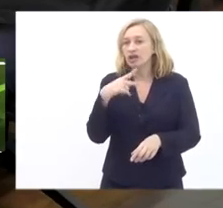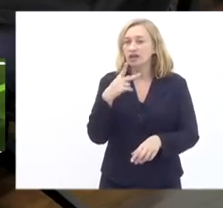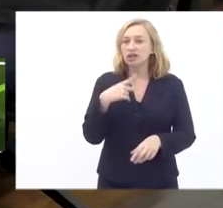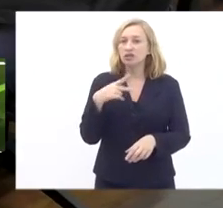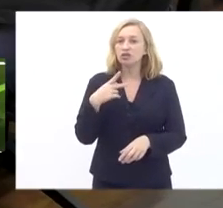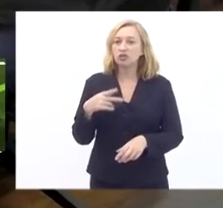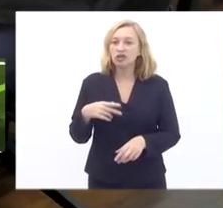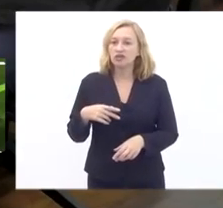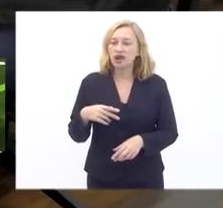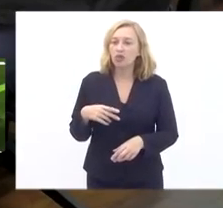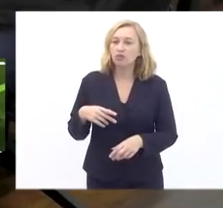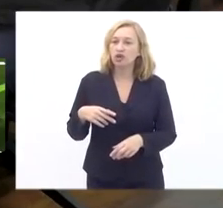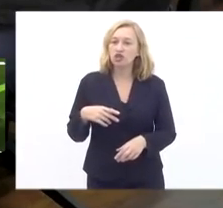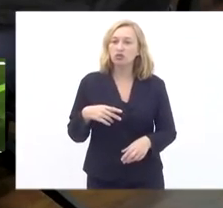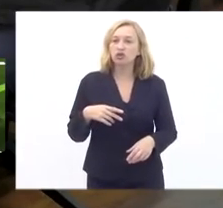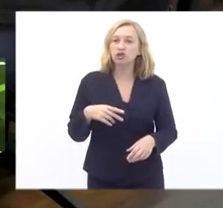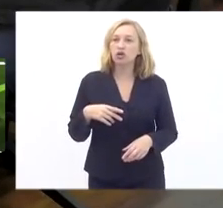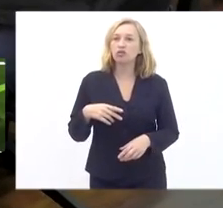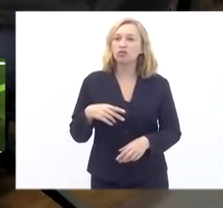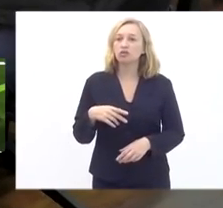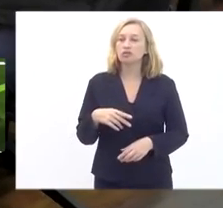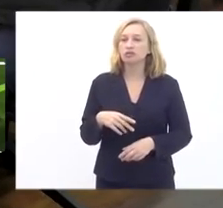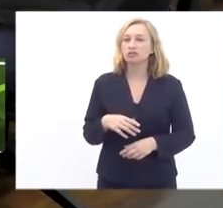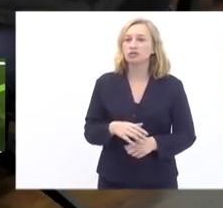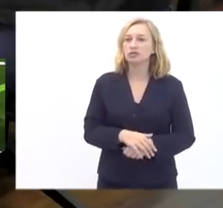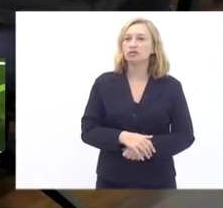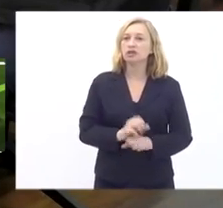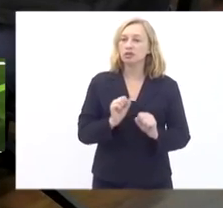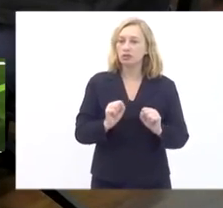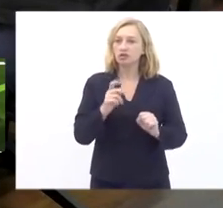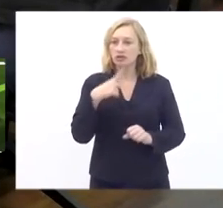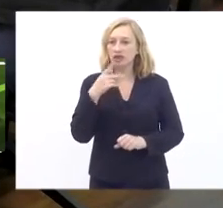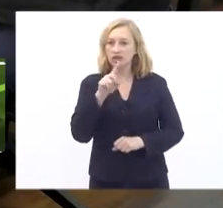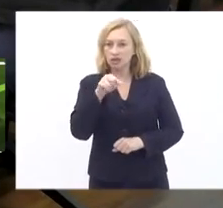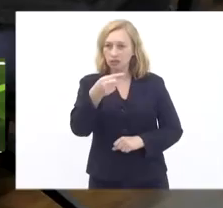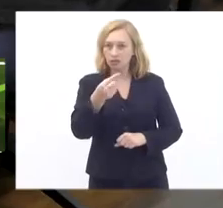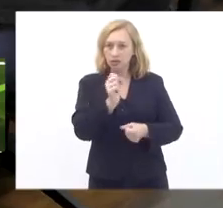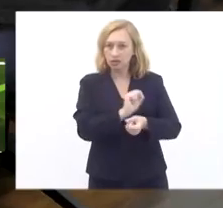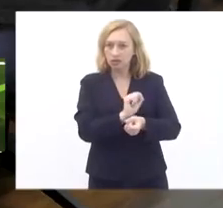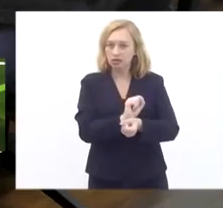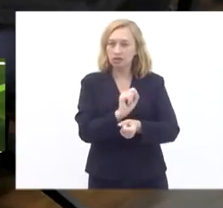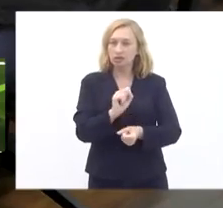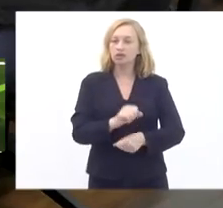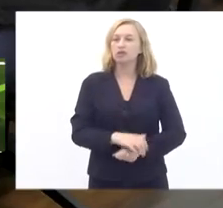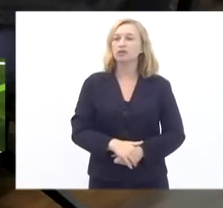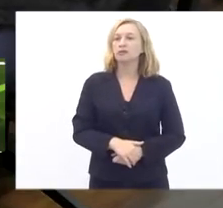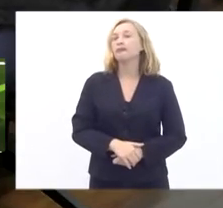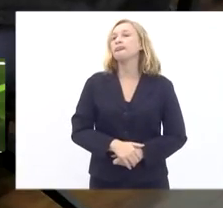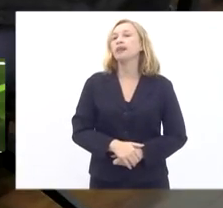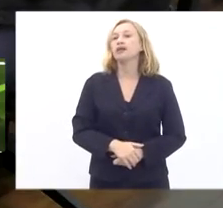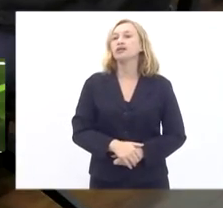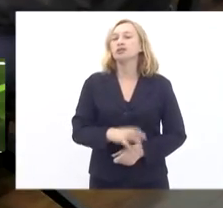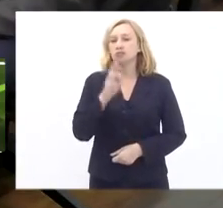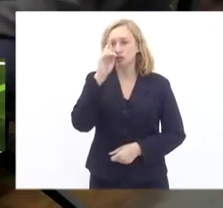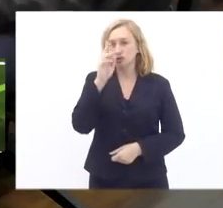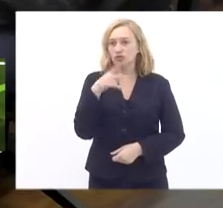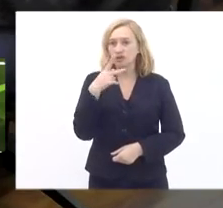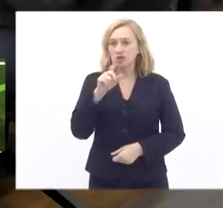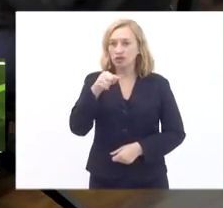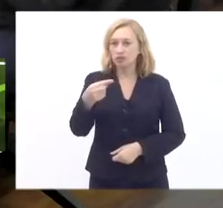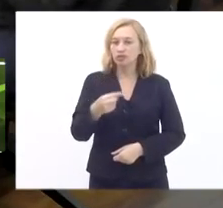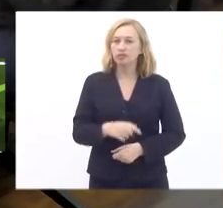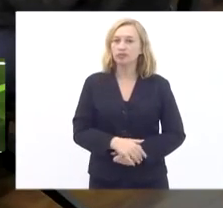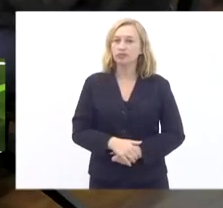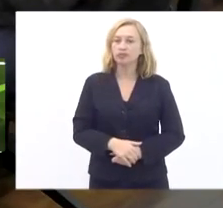questão supervia. Por favor, se puder me escrever, também agradeço. Não, vou ver se a Regiane deseja usar a palavra e eu depois o senhor falar também, deputado.